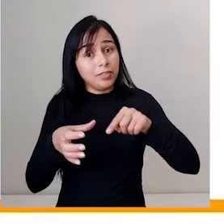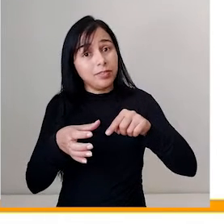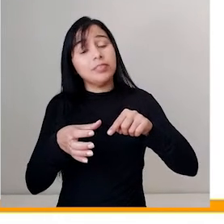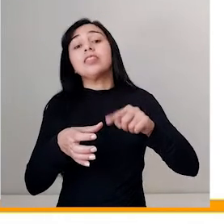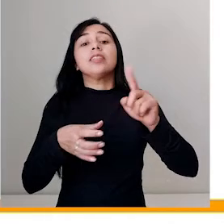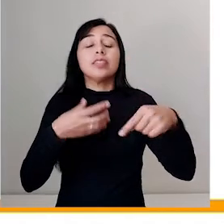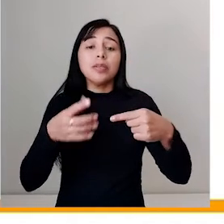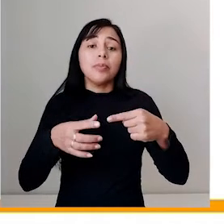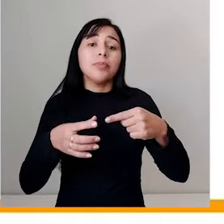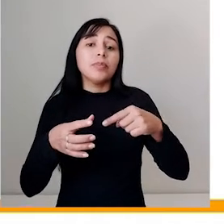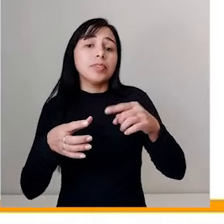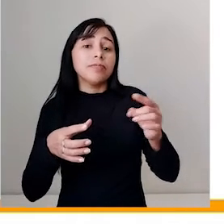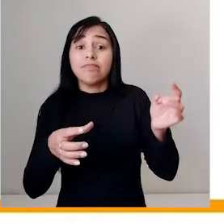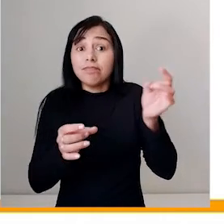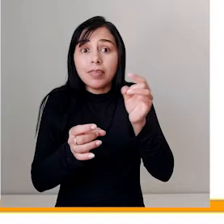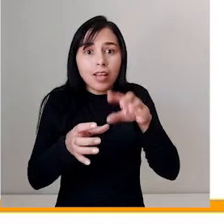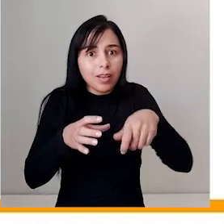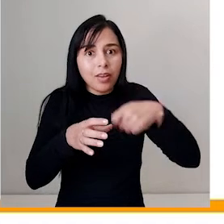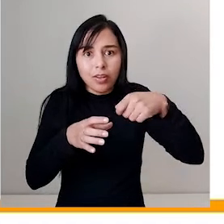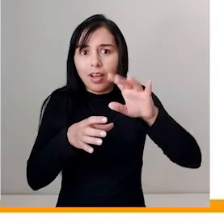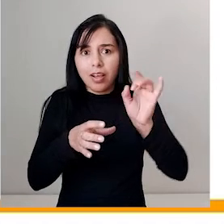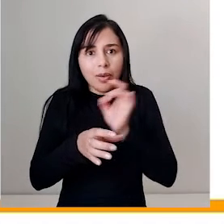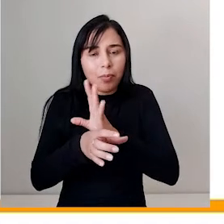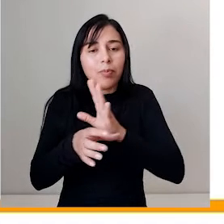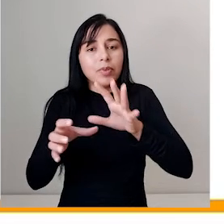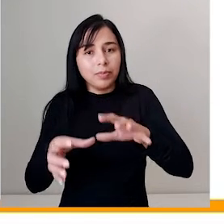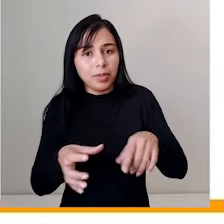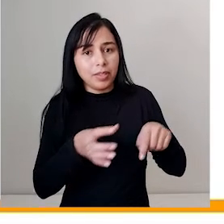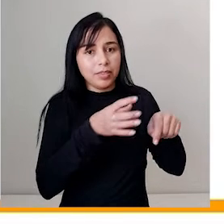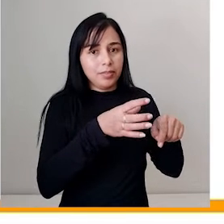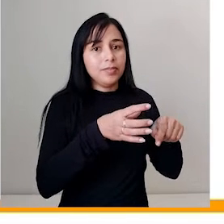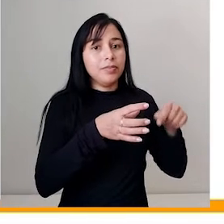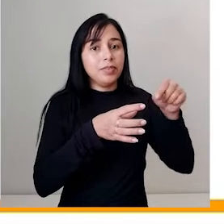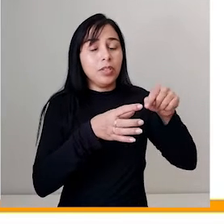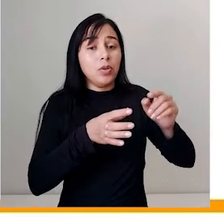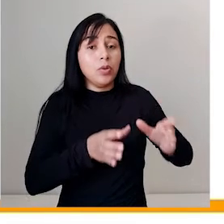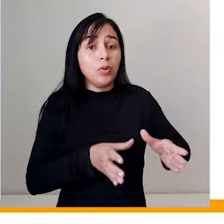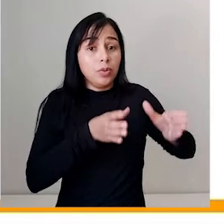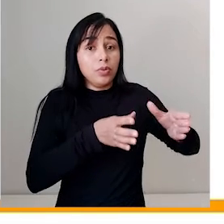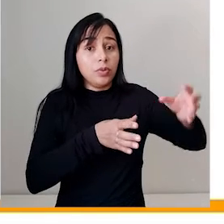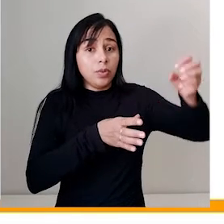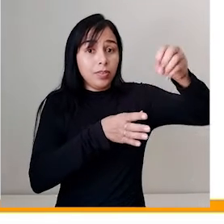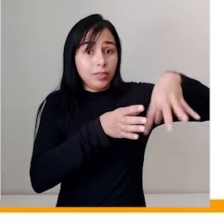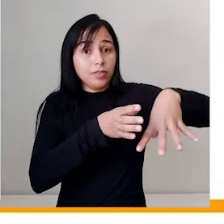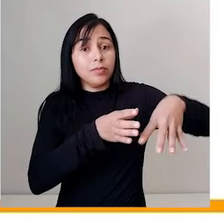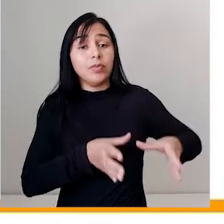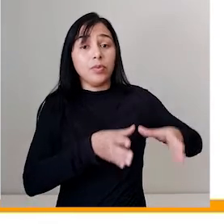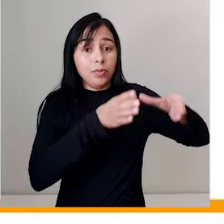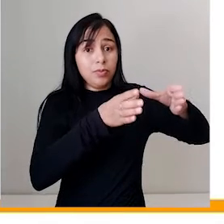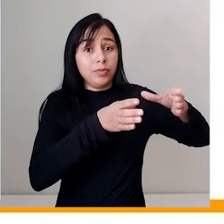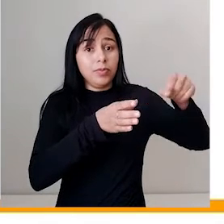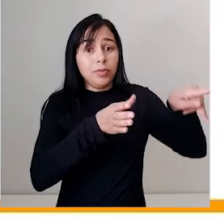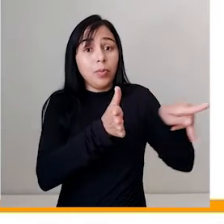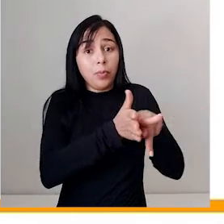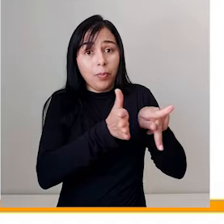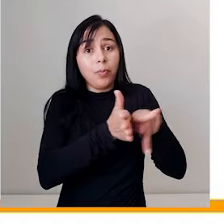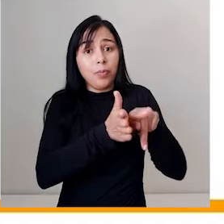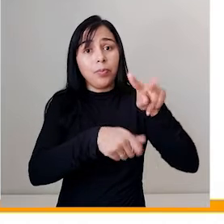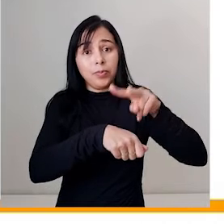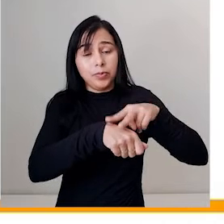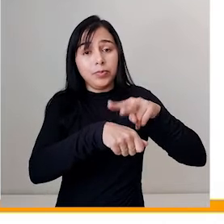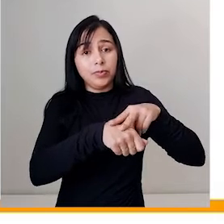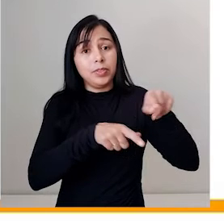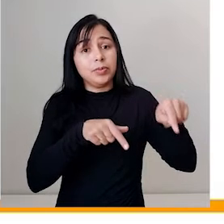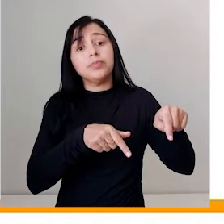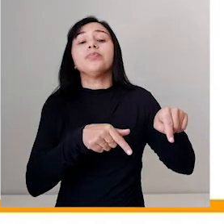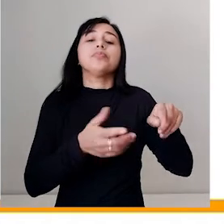coleta. Descartou, coletamos esse vidro e esse vidro coletado vai para o próximo estágio,